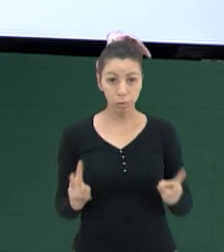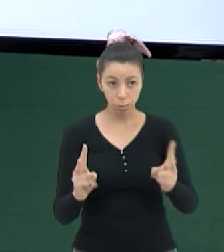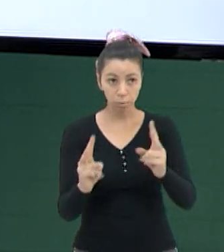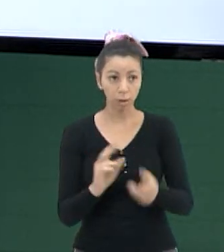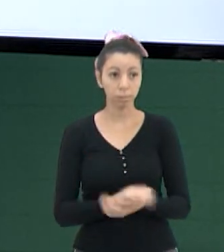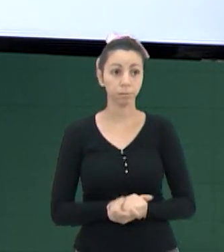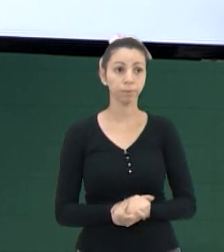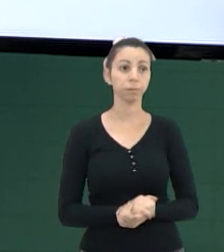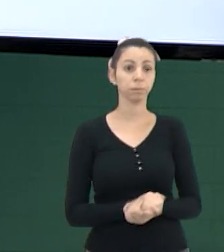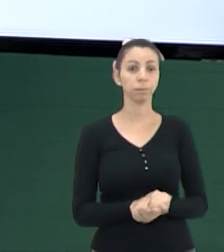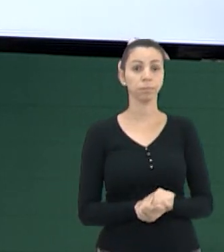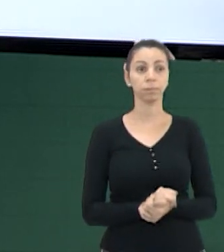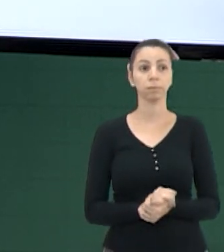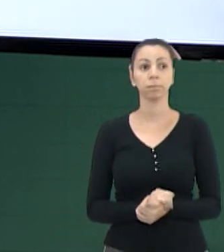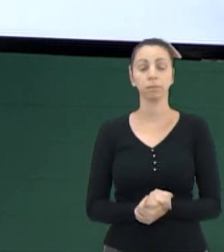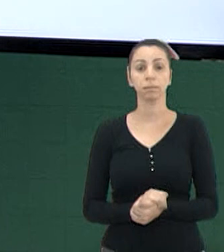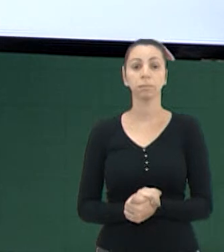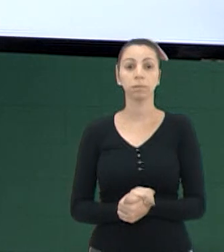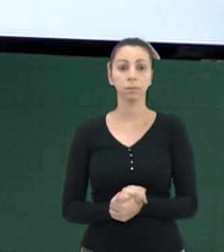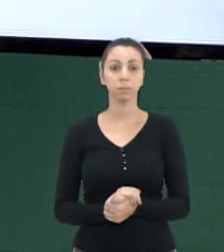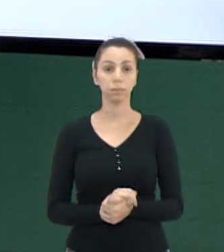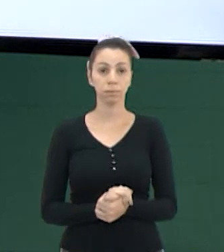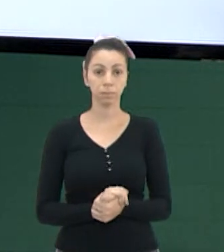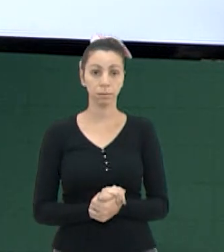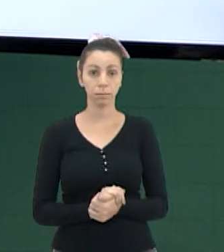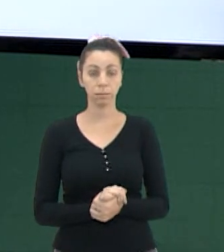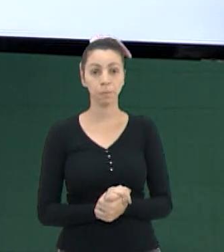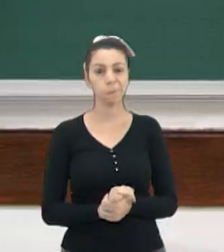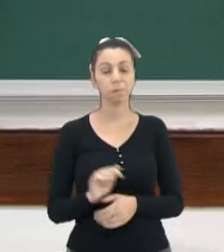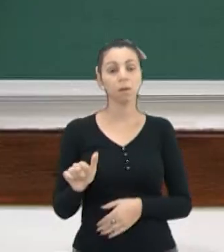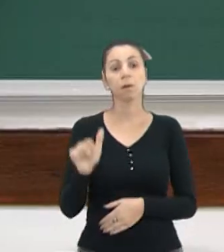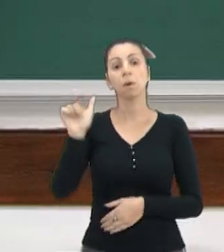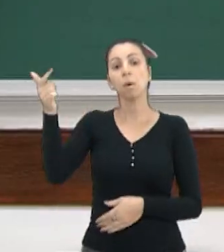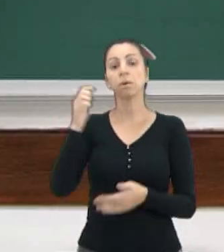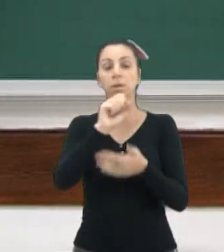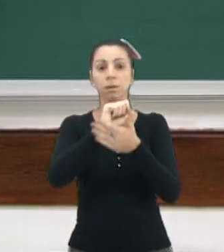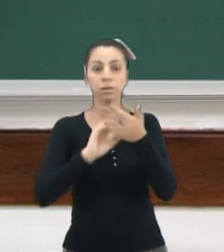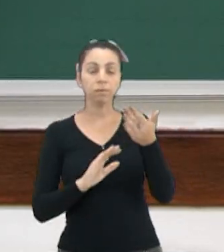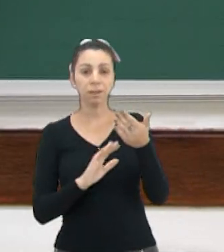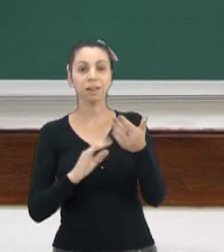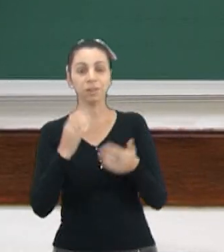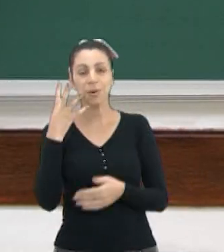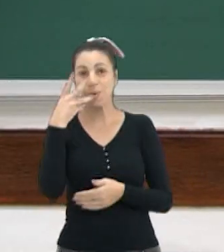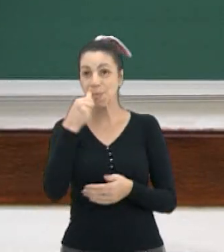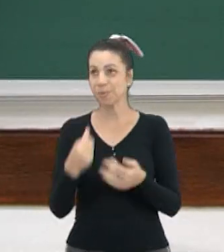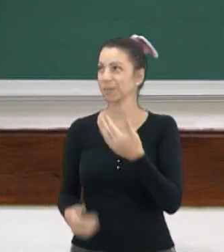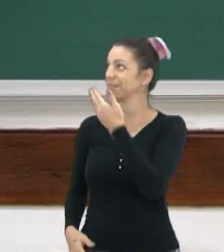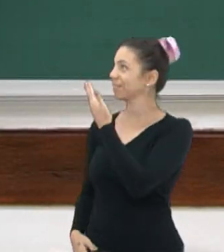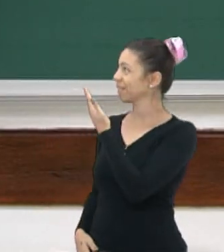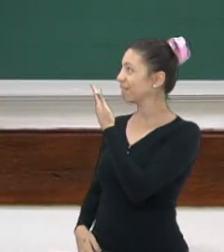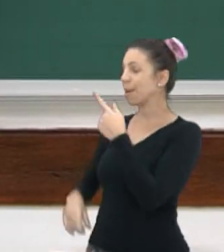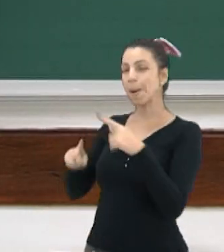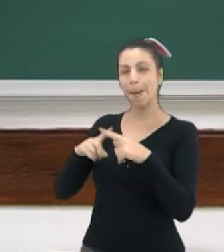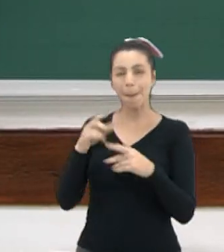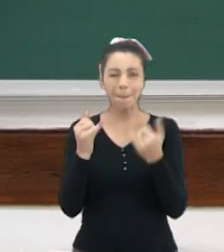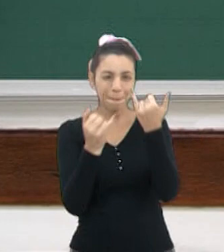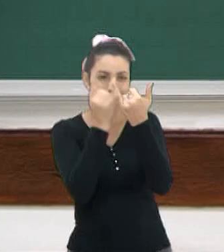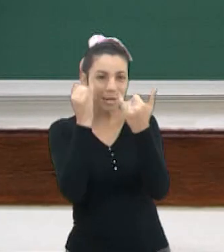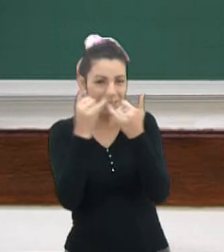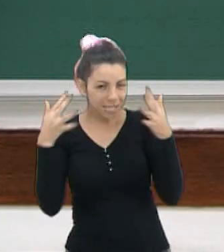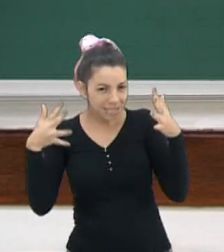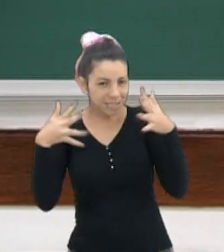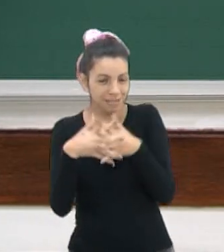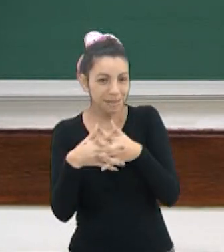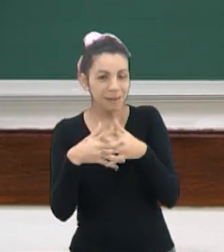continuar? Olha lá outro exercício muito bonito. Ele parece complicado, mas não é, tá?